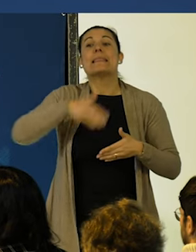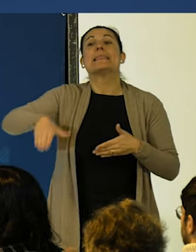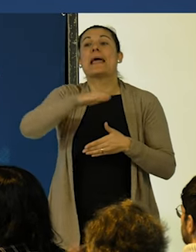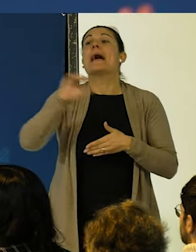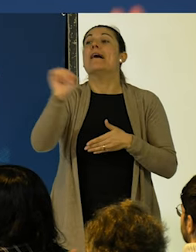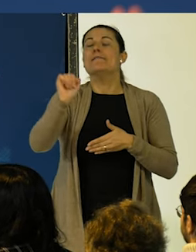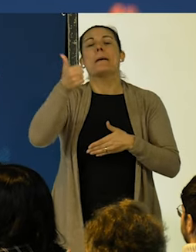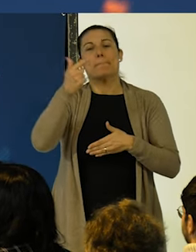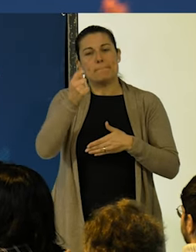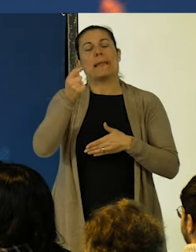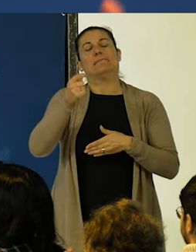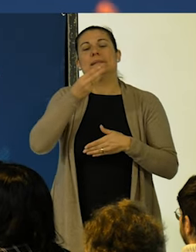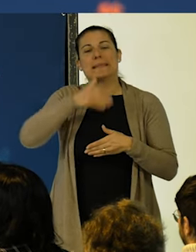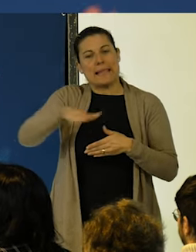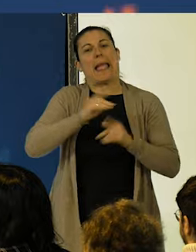Esquerda.